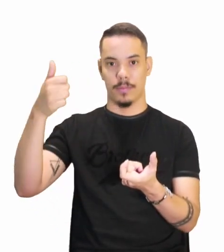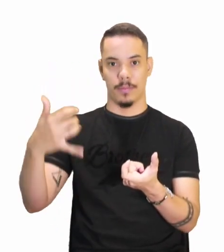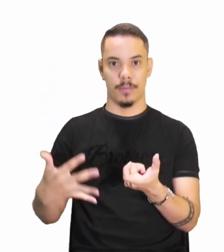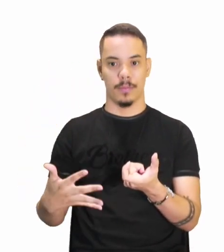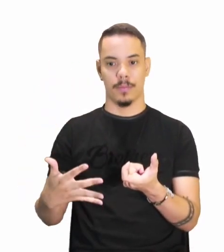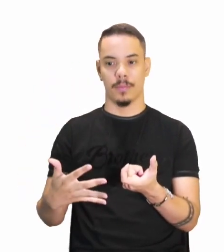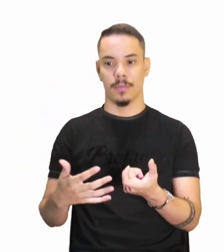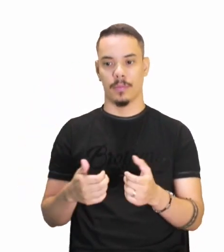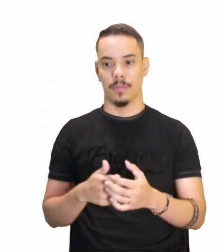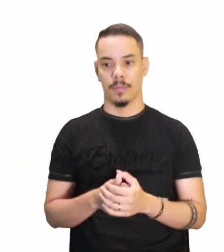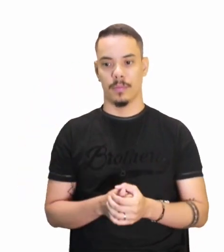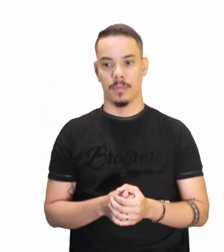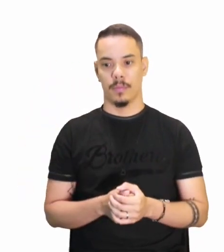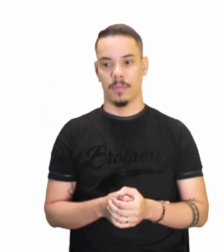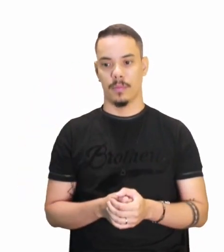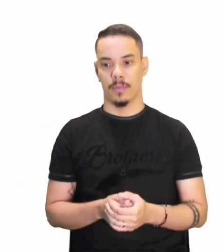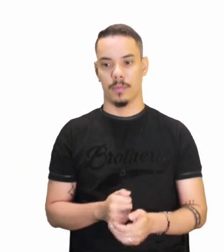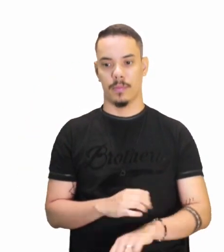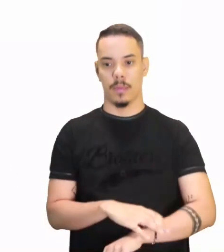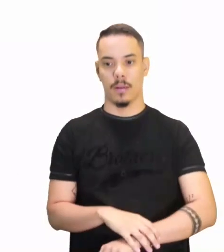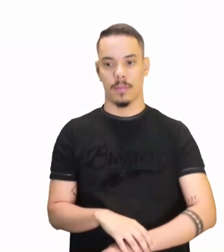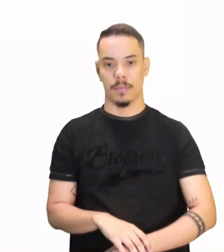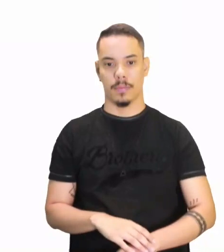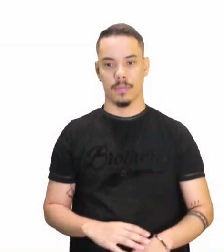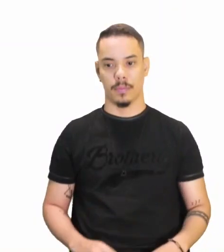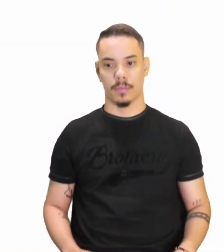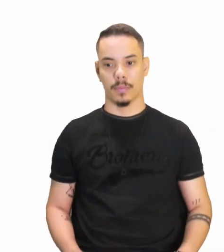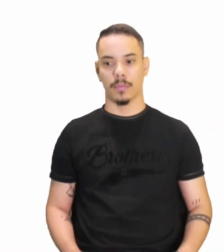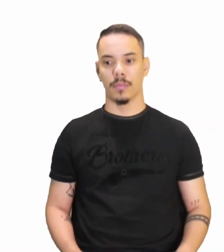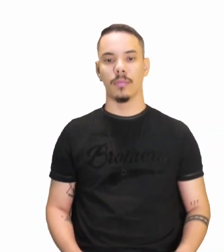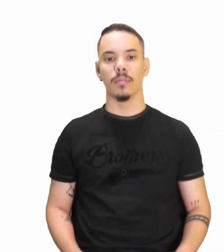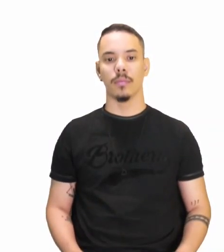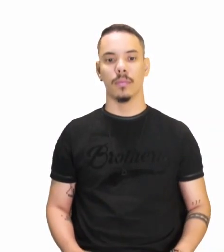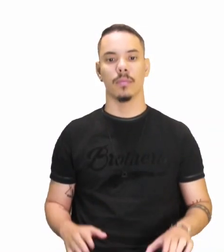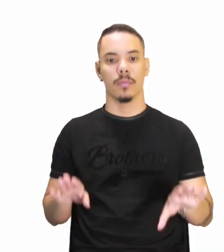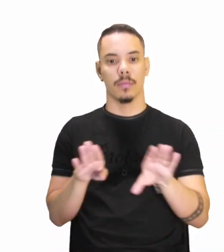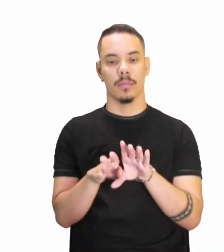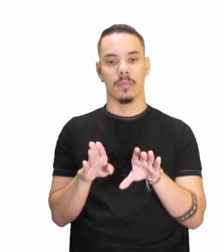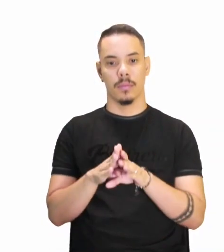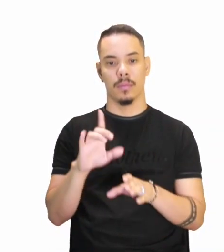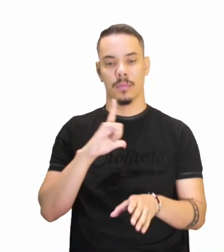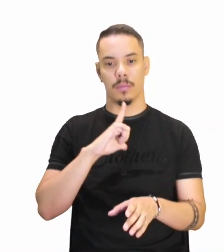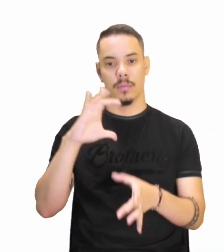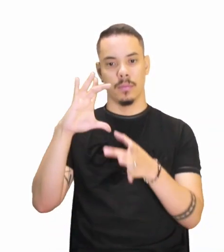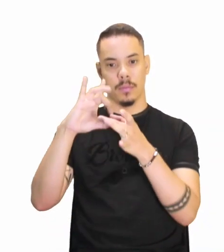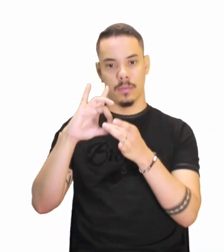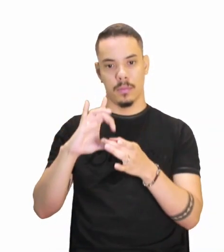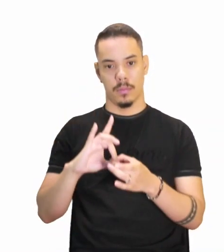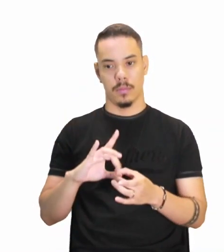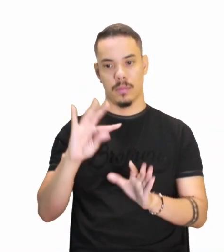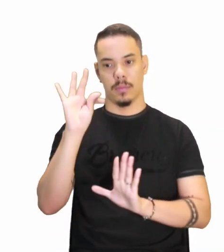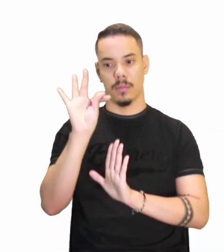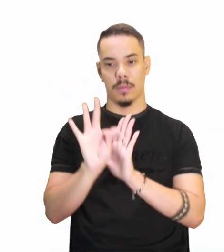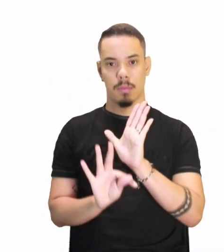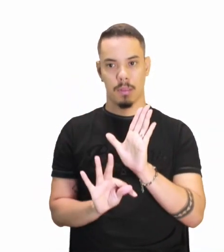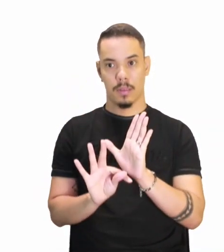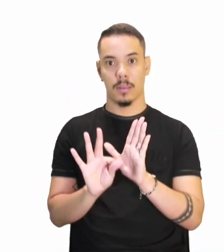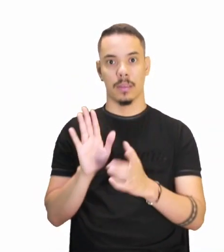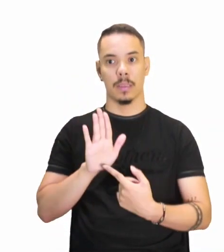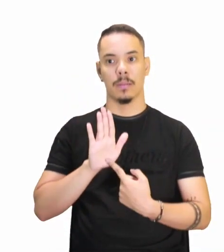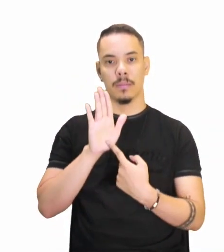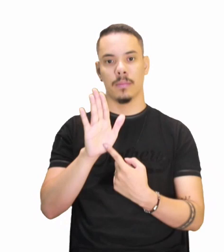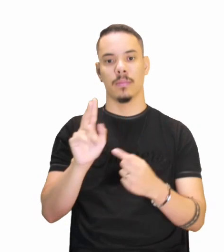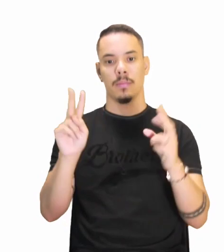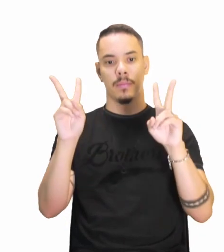citada beleza muito bem Aqui nós temos a coesão textual que